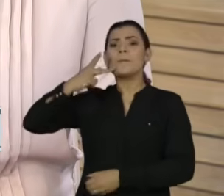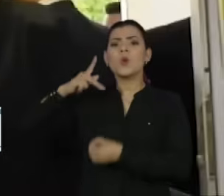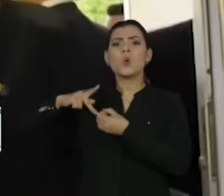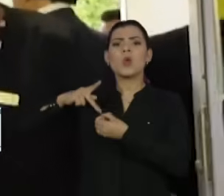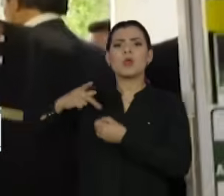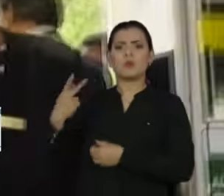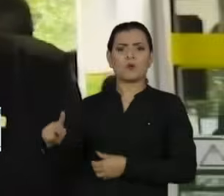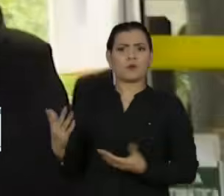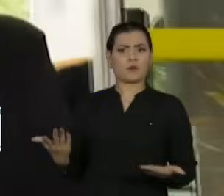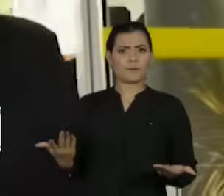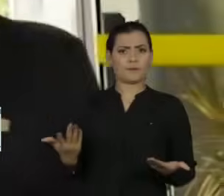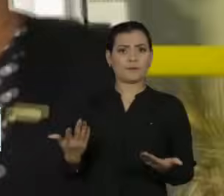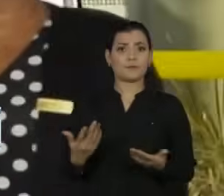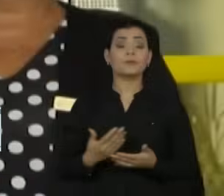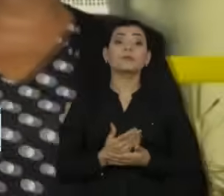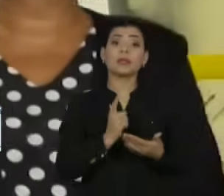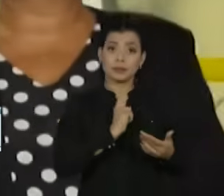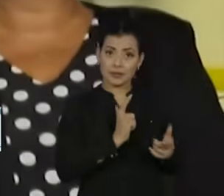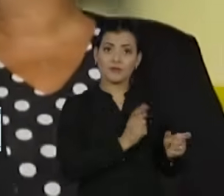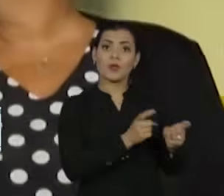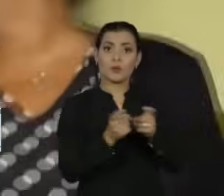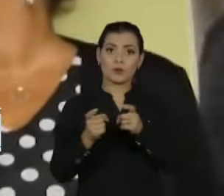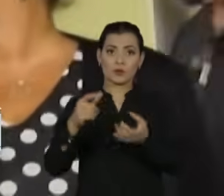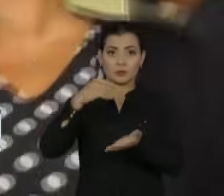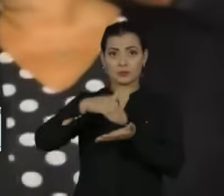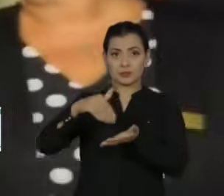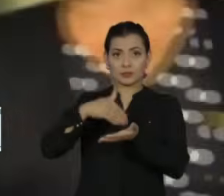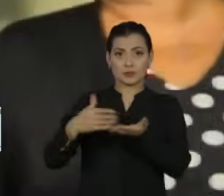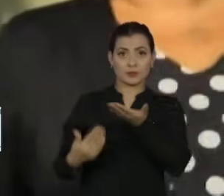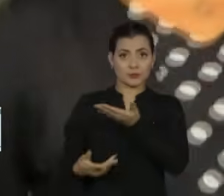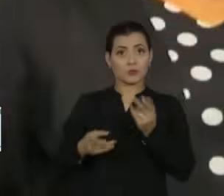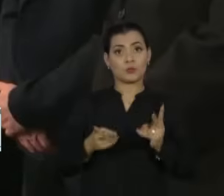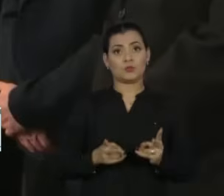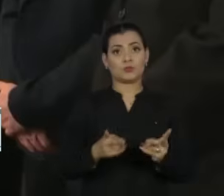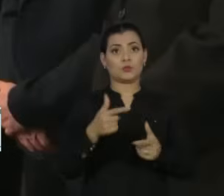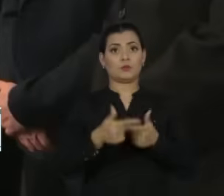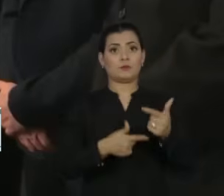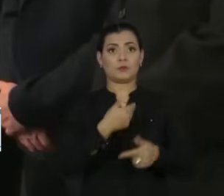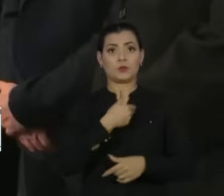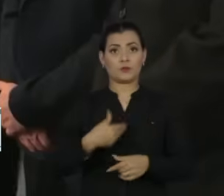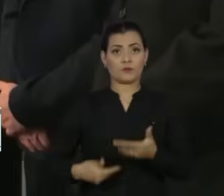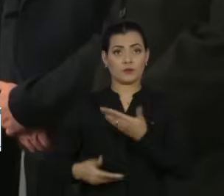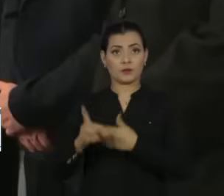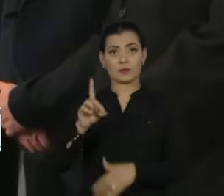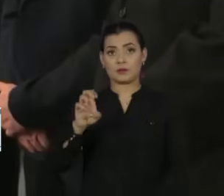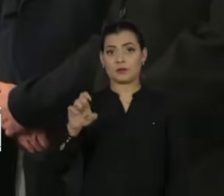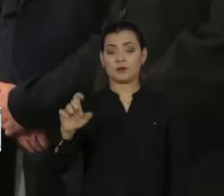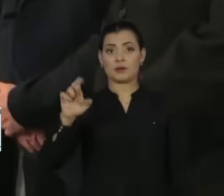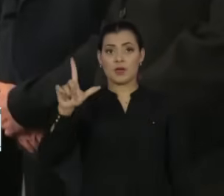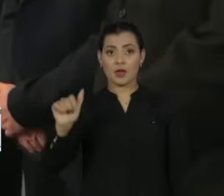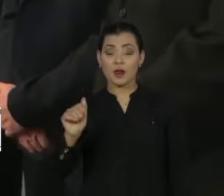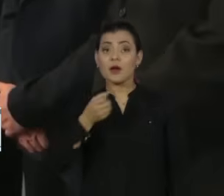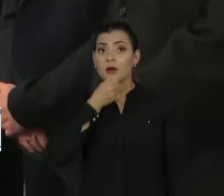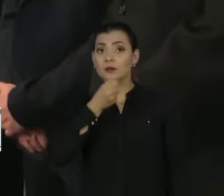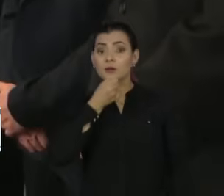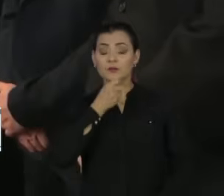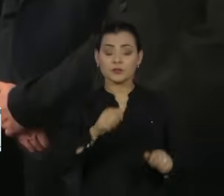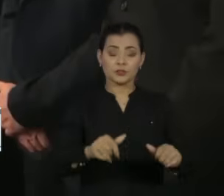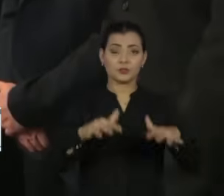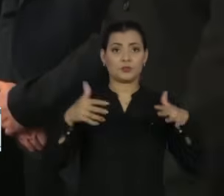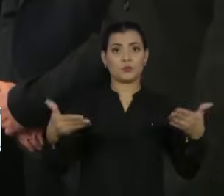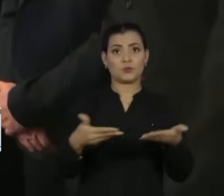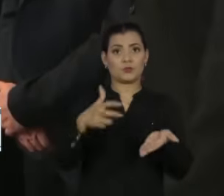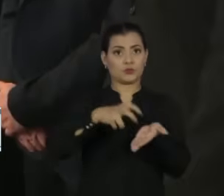estado. Depois de uma reunião com os secretários que permanecem no governo, Daniela Rainer deu uma entrevista coletiva na manhã de